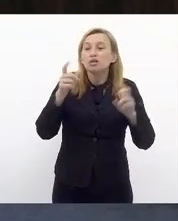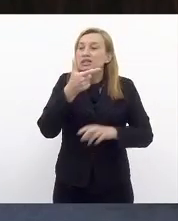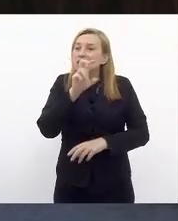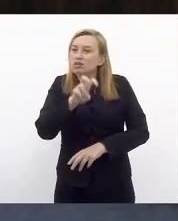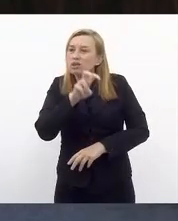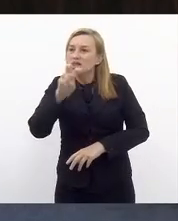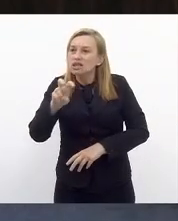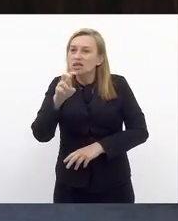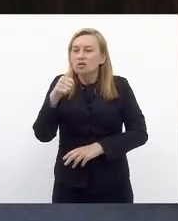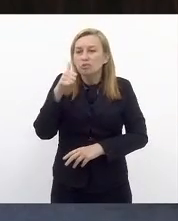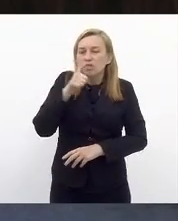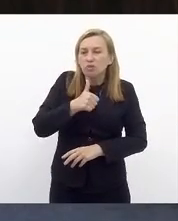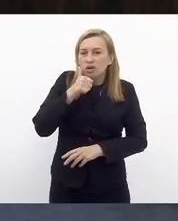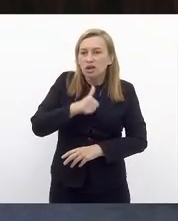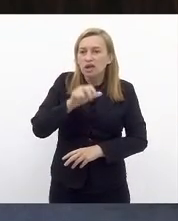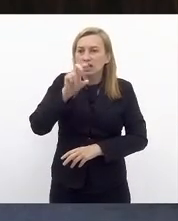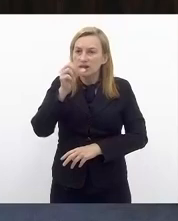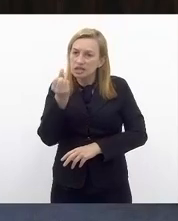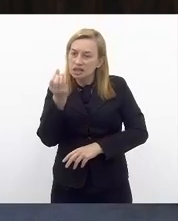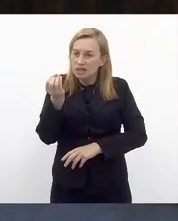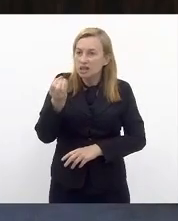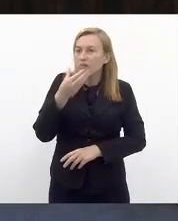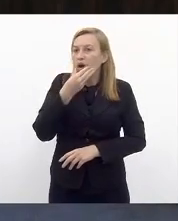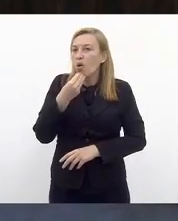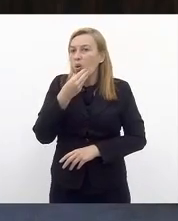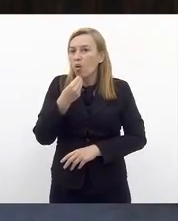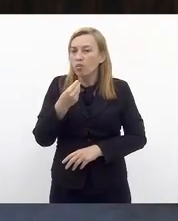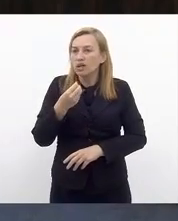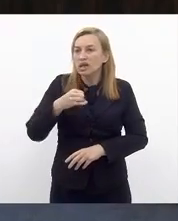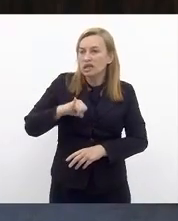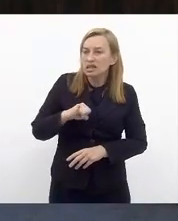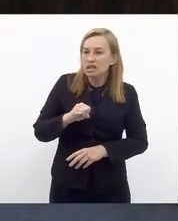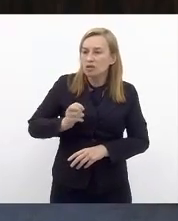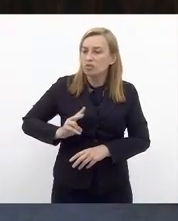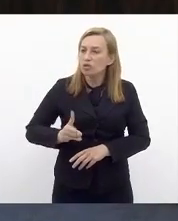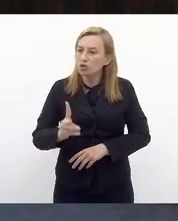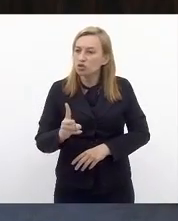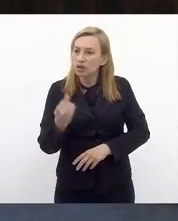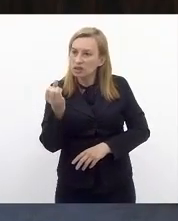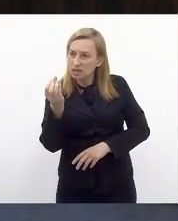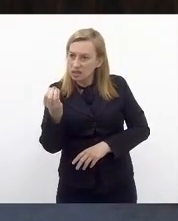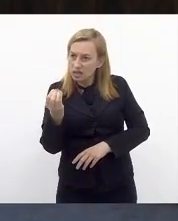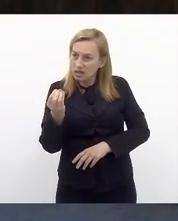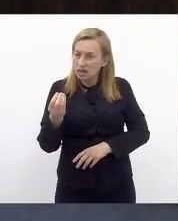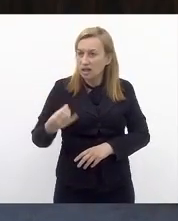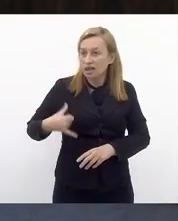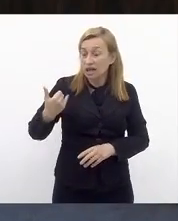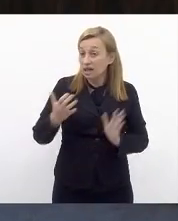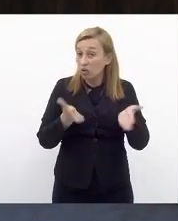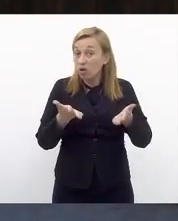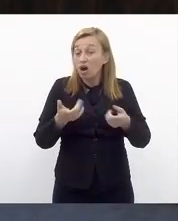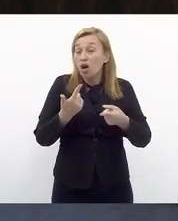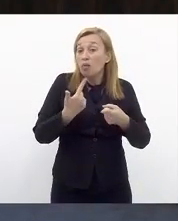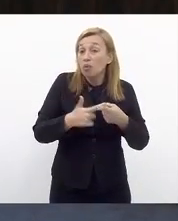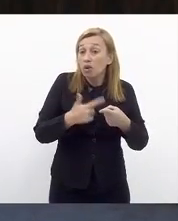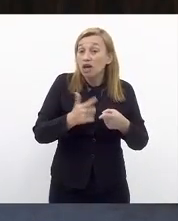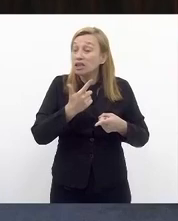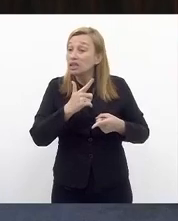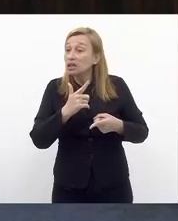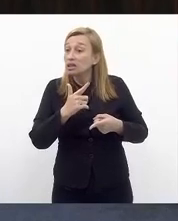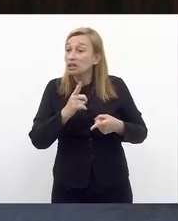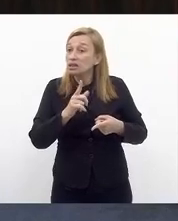55 anos para mulher e 60 para um homem que se o homem foi mantido 60 como ser na idade atual porque não manter